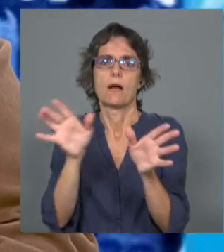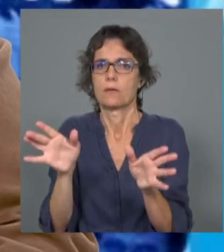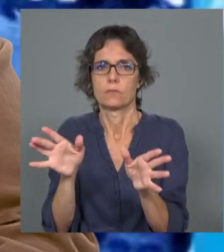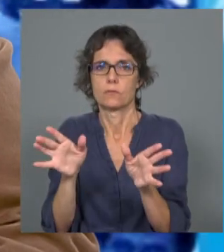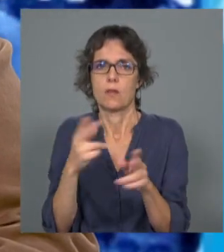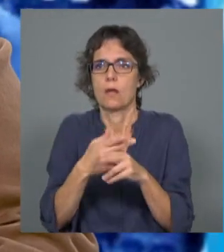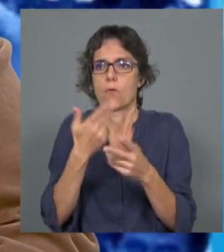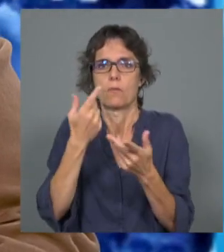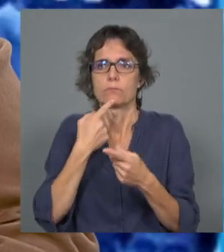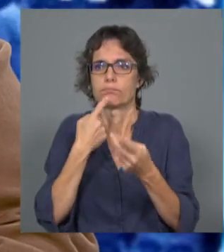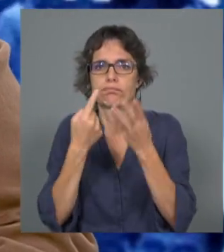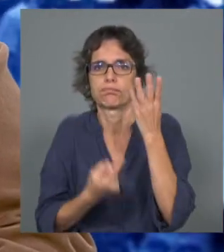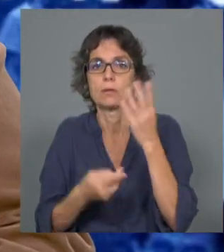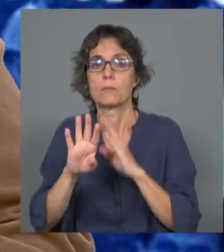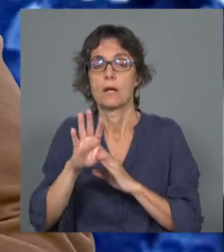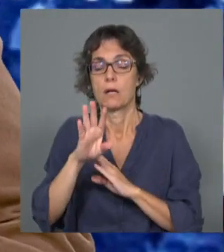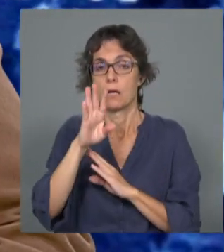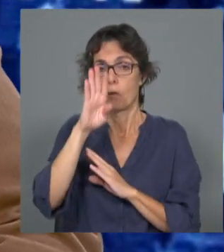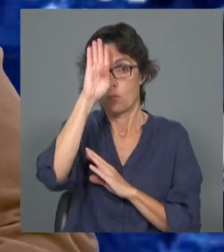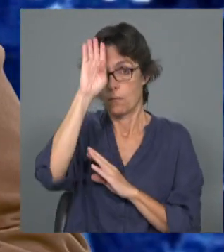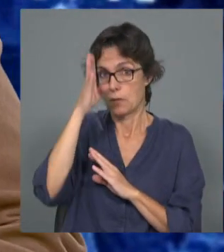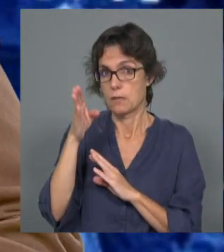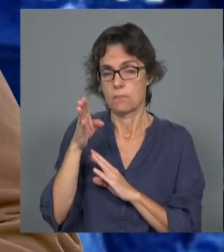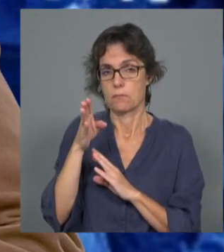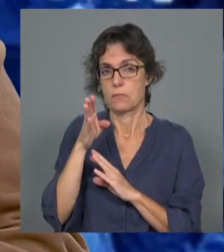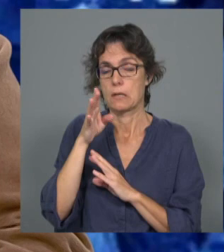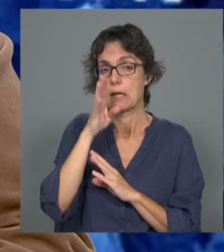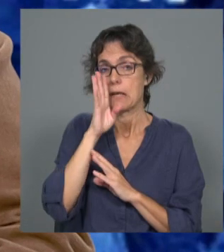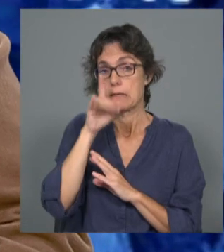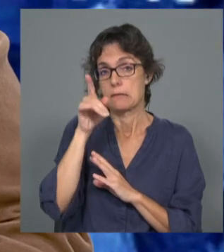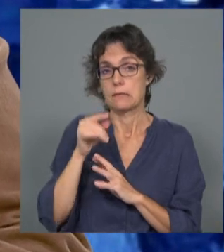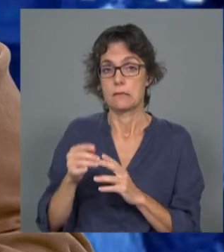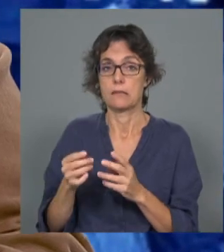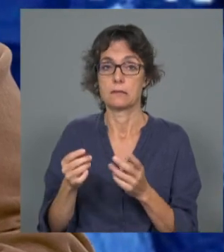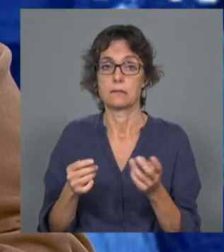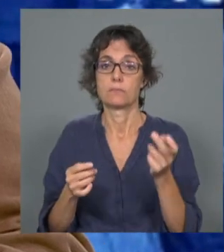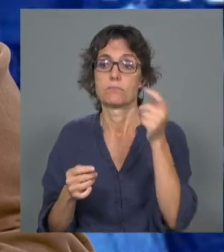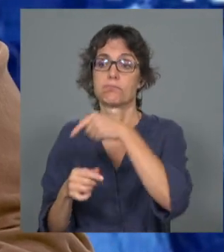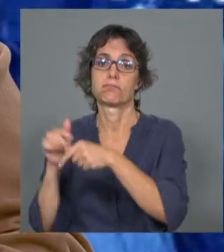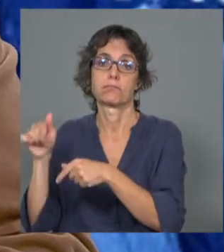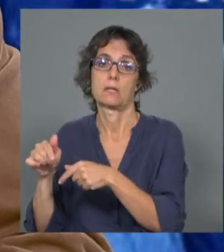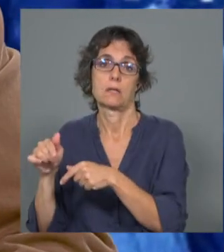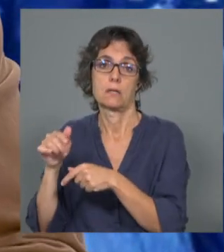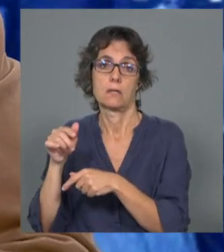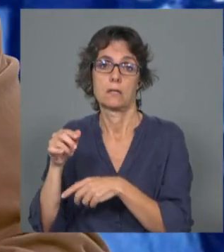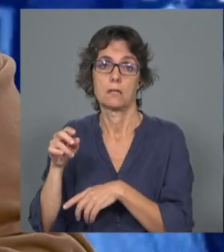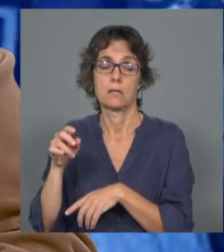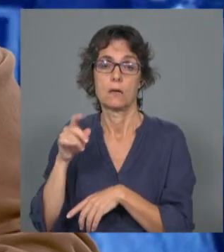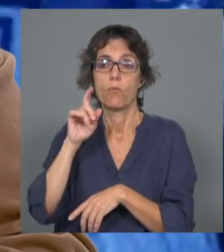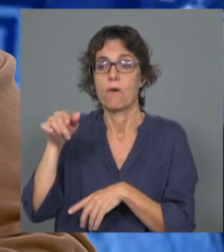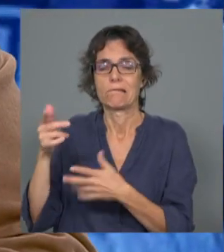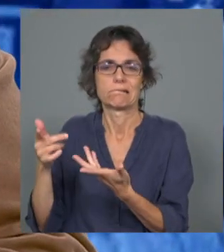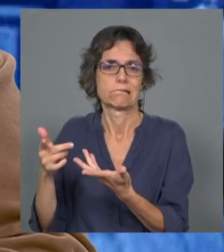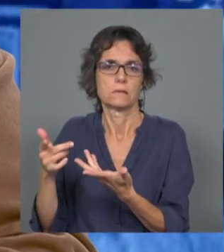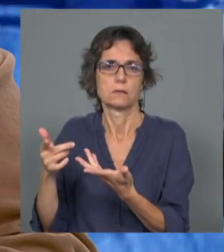mas o Papa sabe que deslocar-se lá não faria a diferença e, portanto, no terreno é sobretudo ao cardeal Krajewski, até agora, que